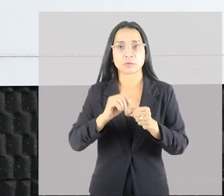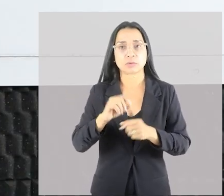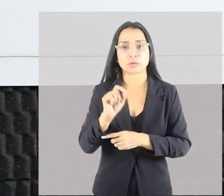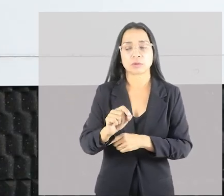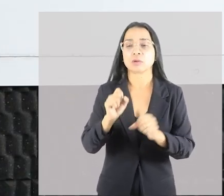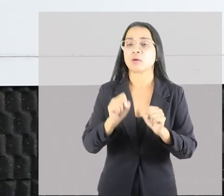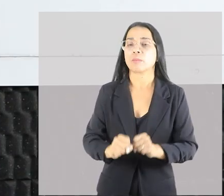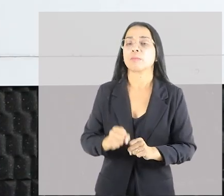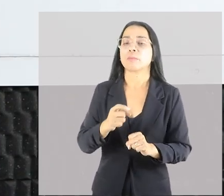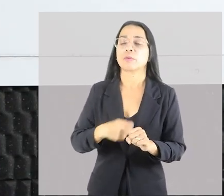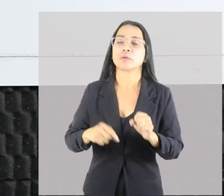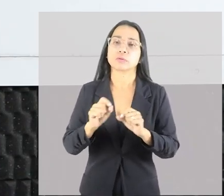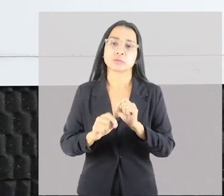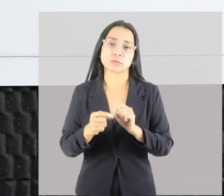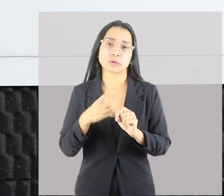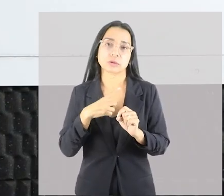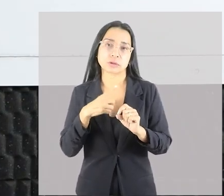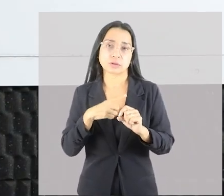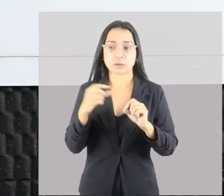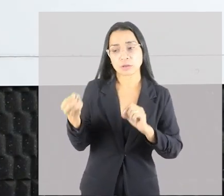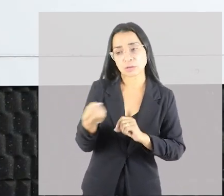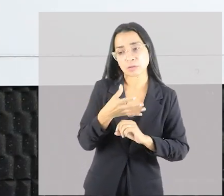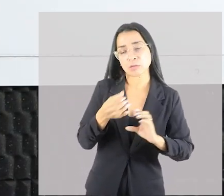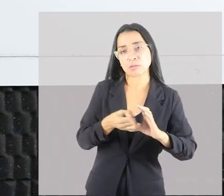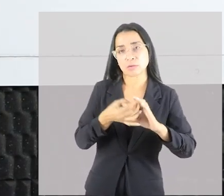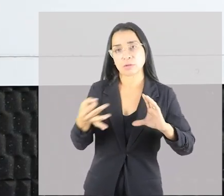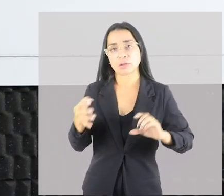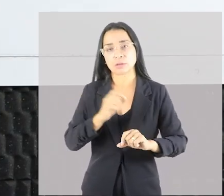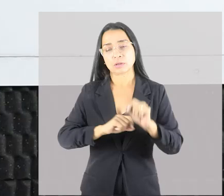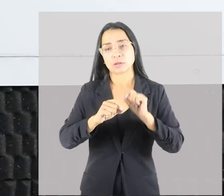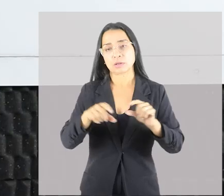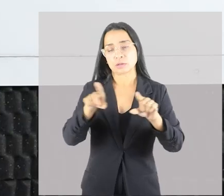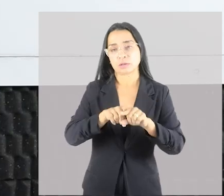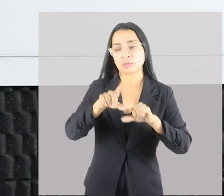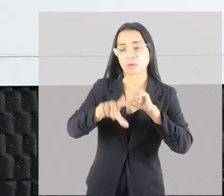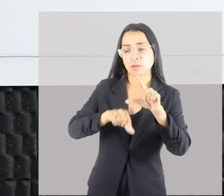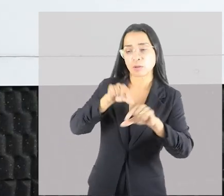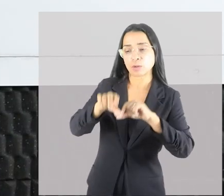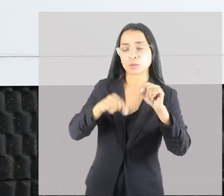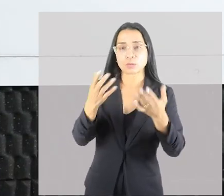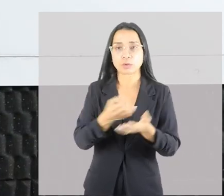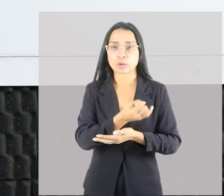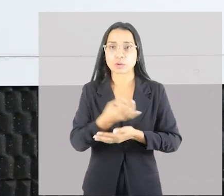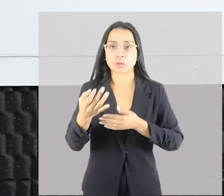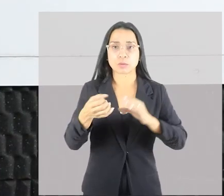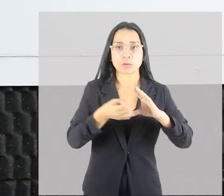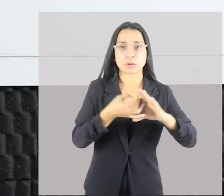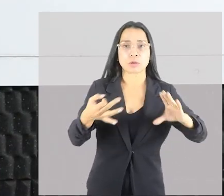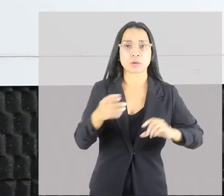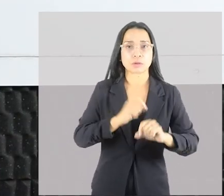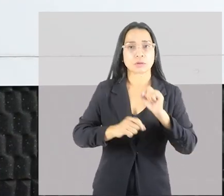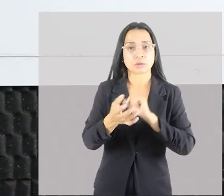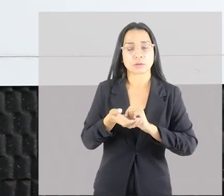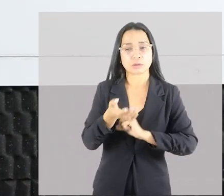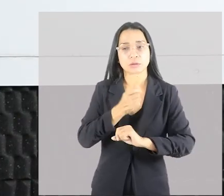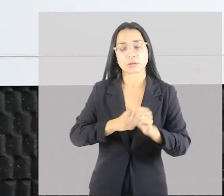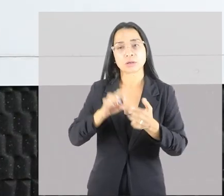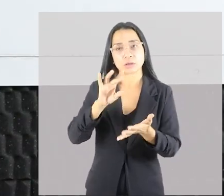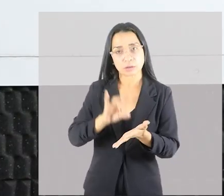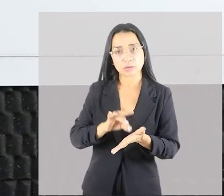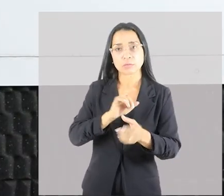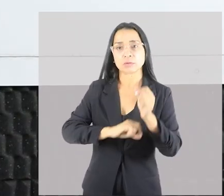pode ressaltar novas características, né? A gente pode escolher quais características que a gente quer que realmente